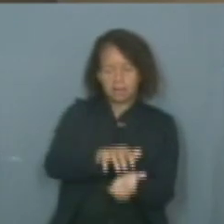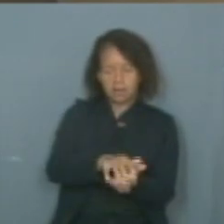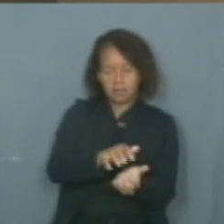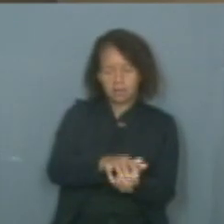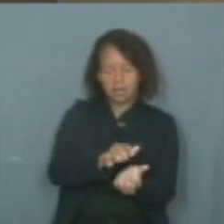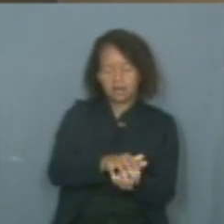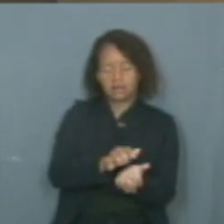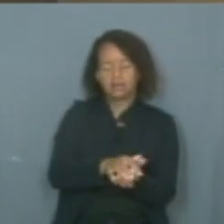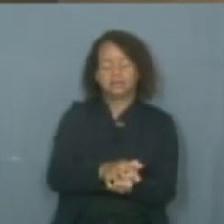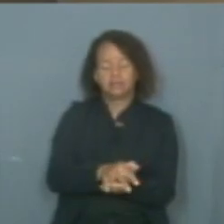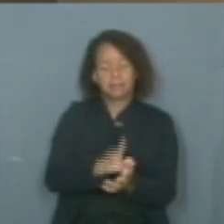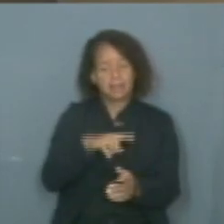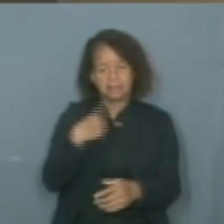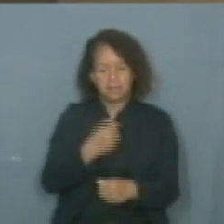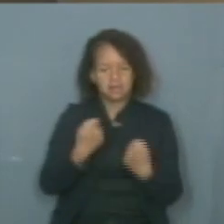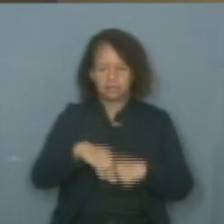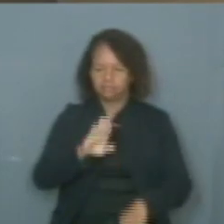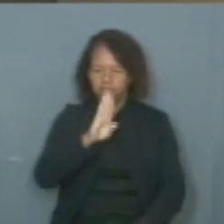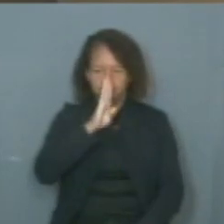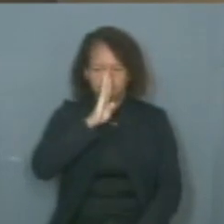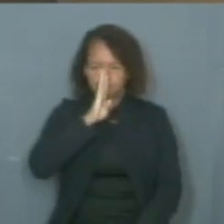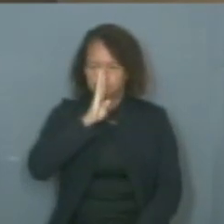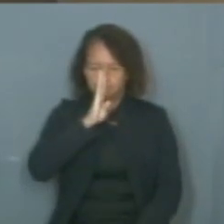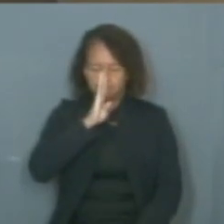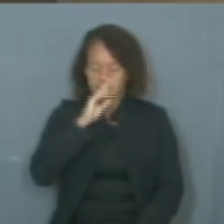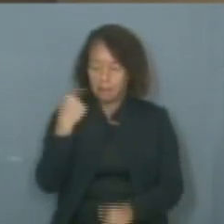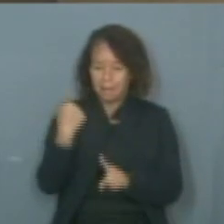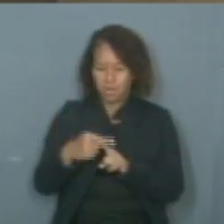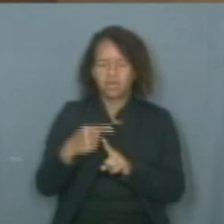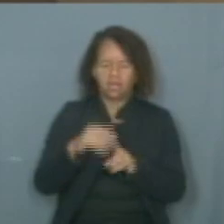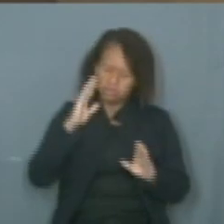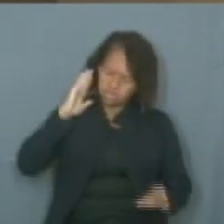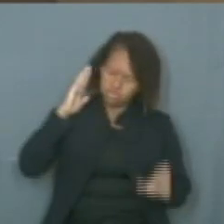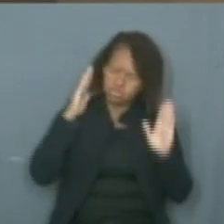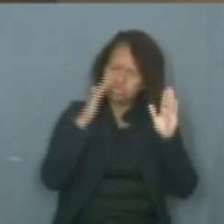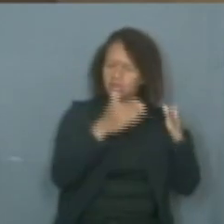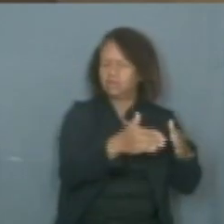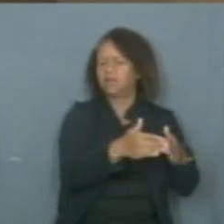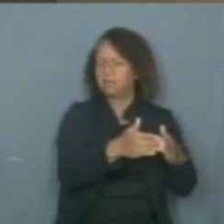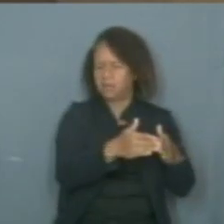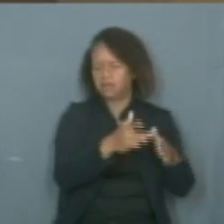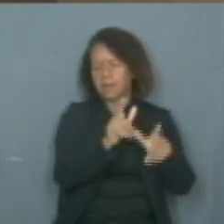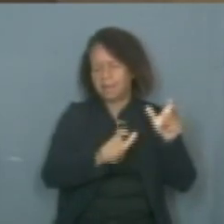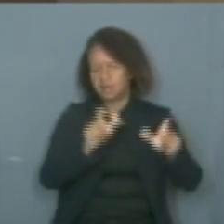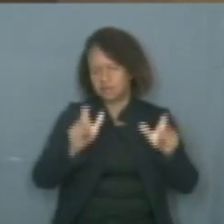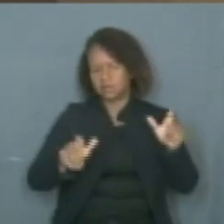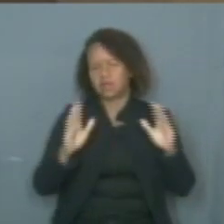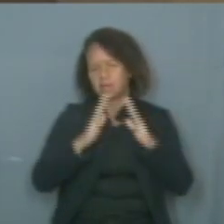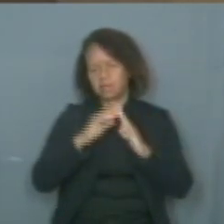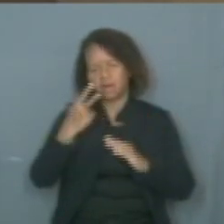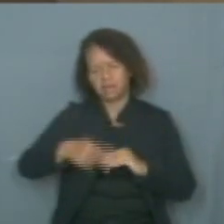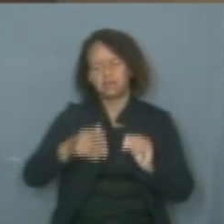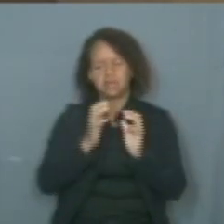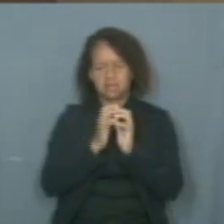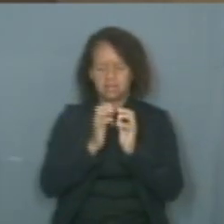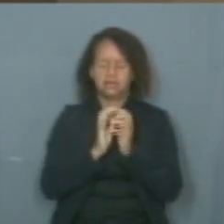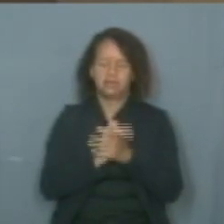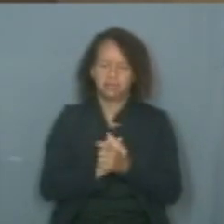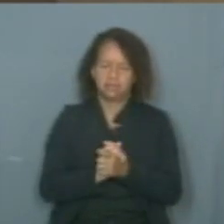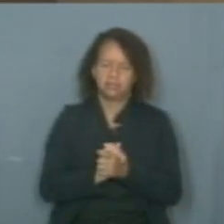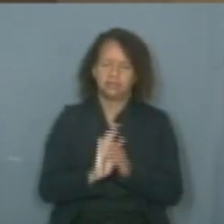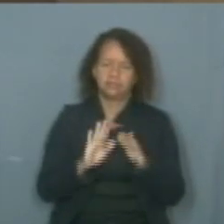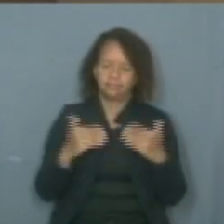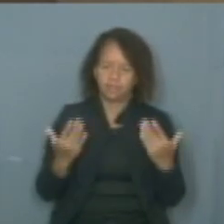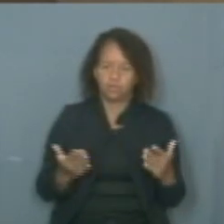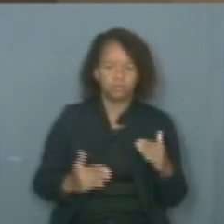no Recife, mas a gente não pode ficar calado, porque atinge diretamente as pessoas que moram aqui no Recife. Então,